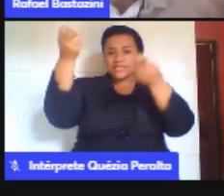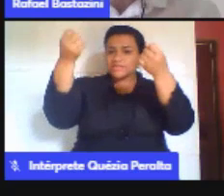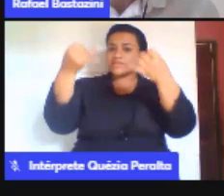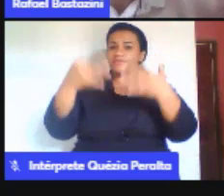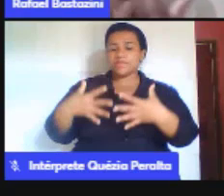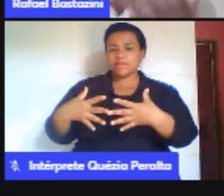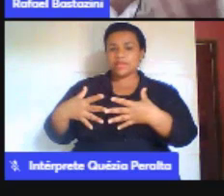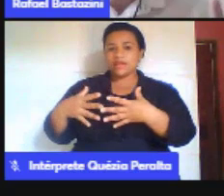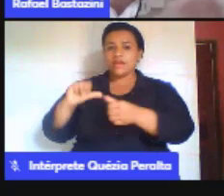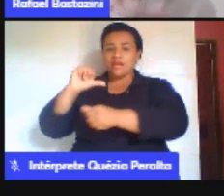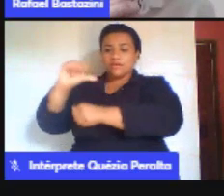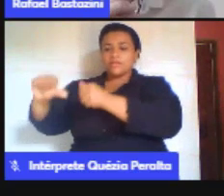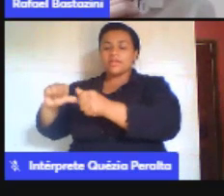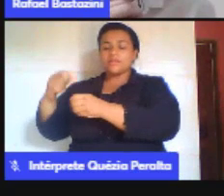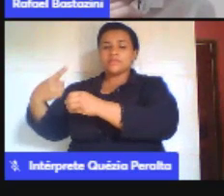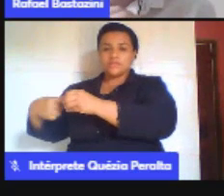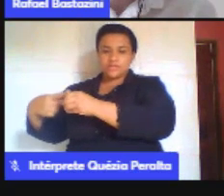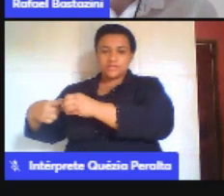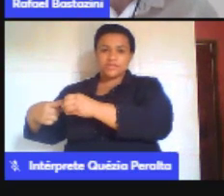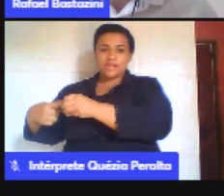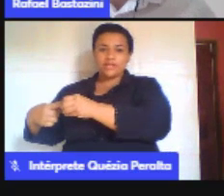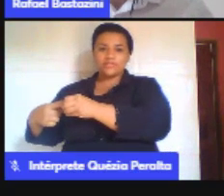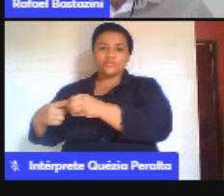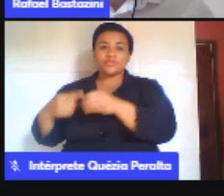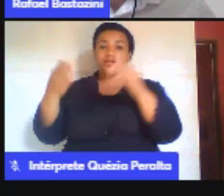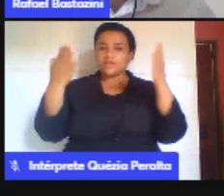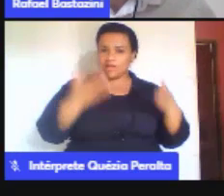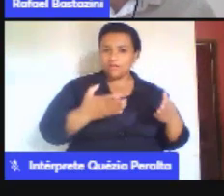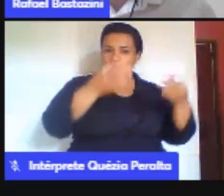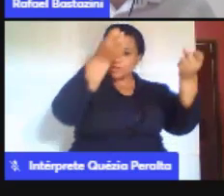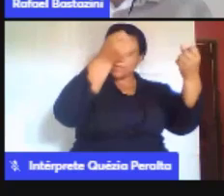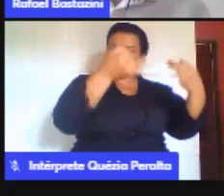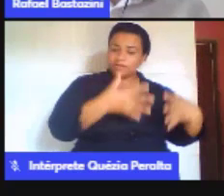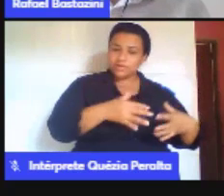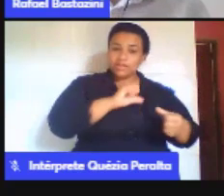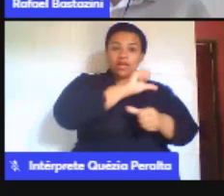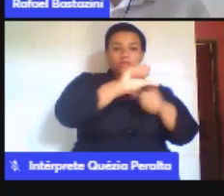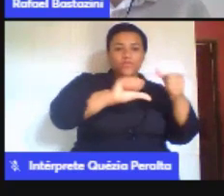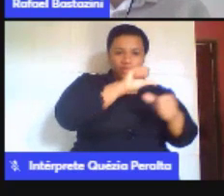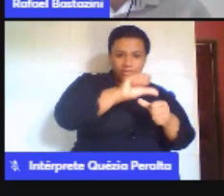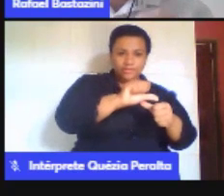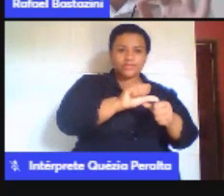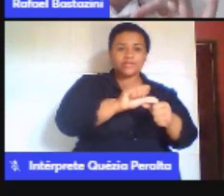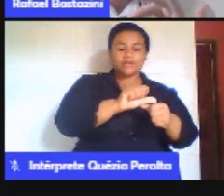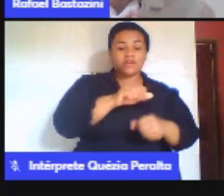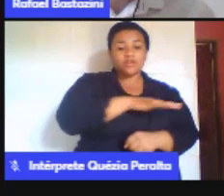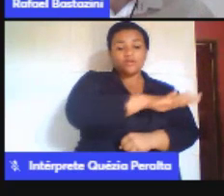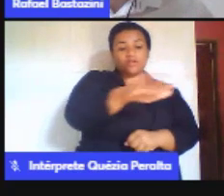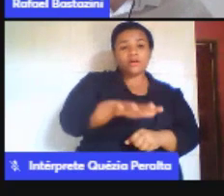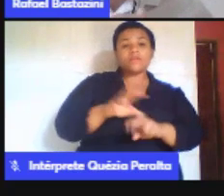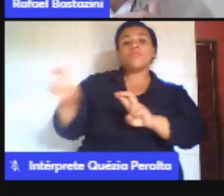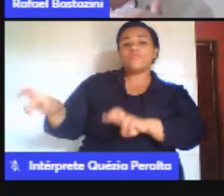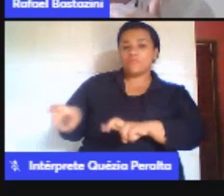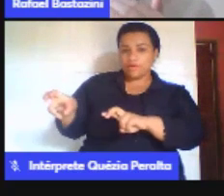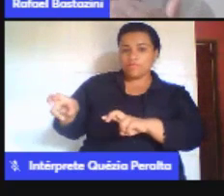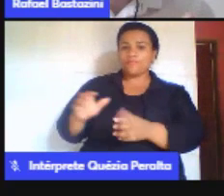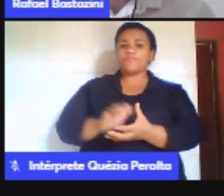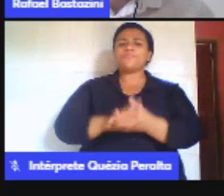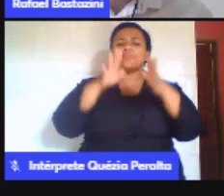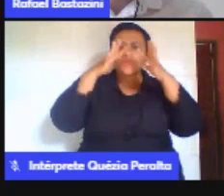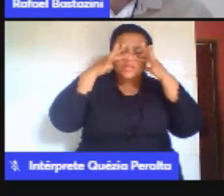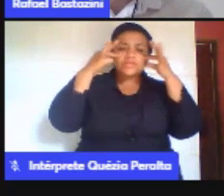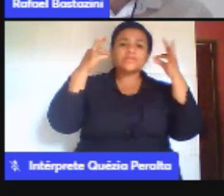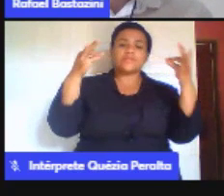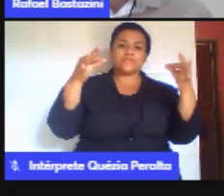campo. Qual que é a relação que tem entre um e outro? É exatamente isso que eu vou falar agora. Preste atenção, a modernização